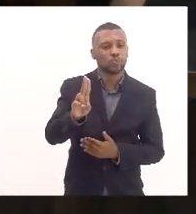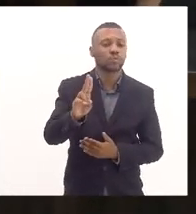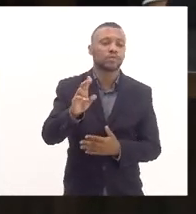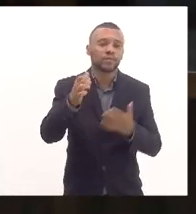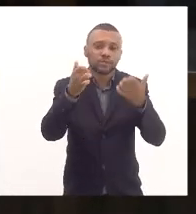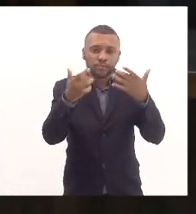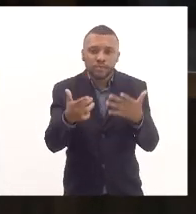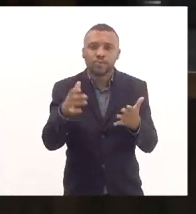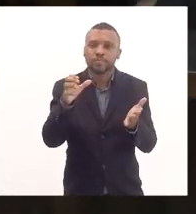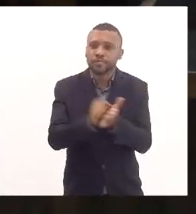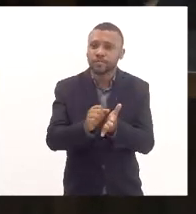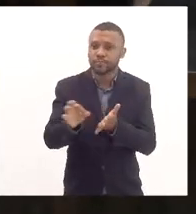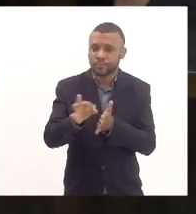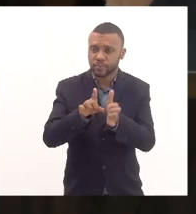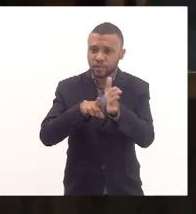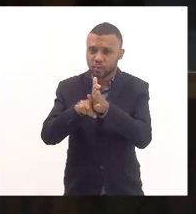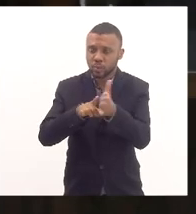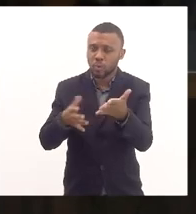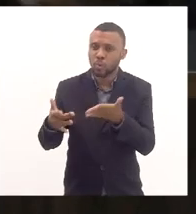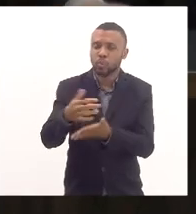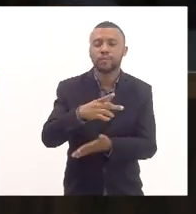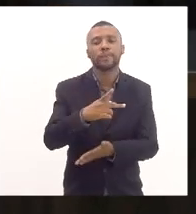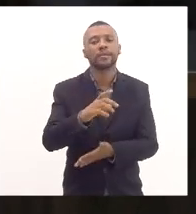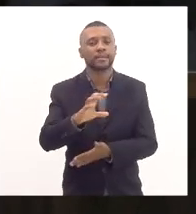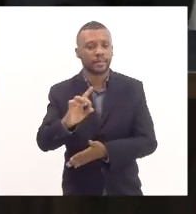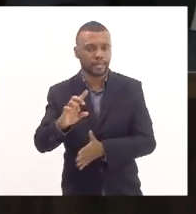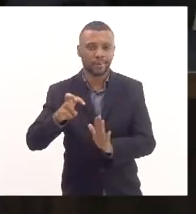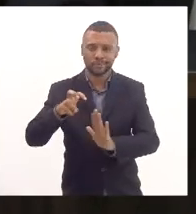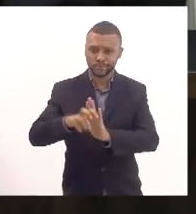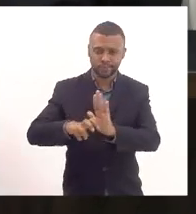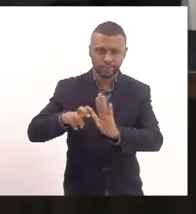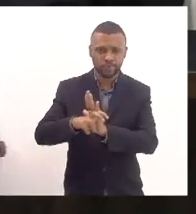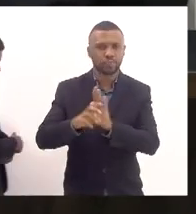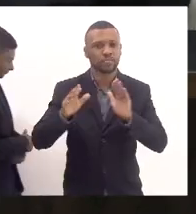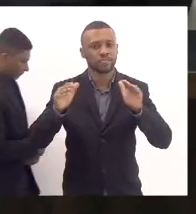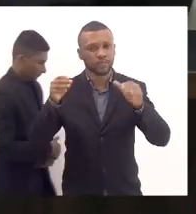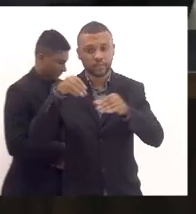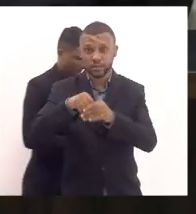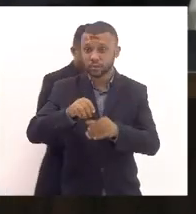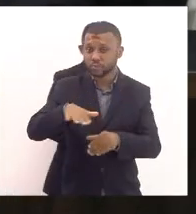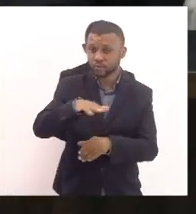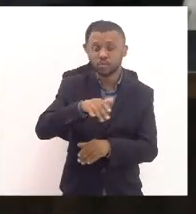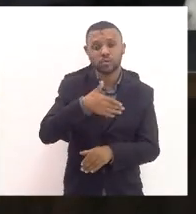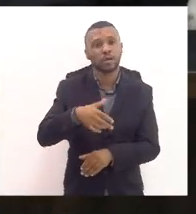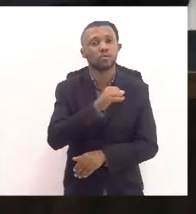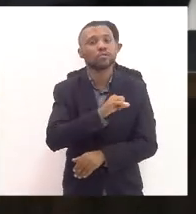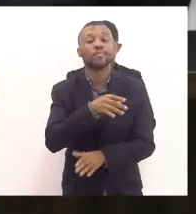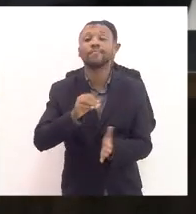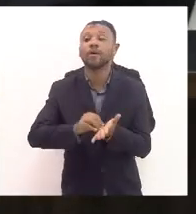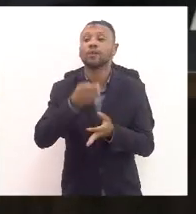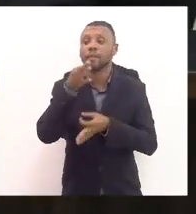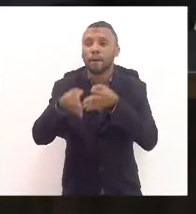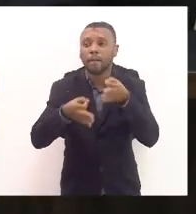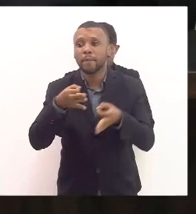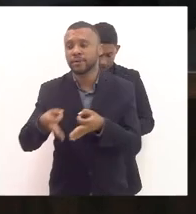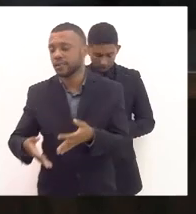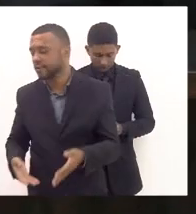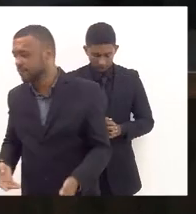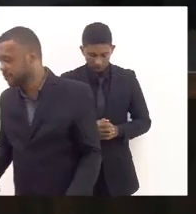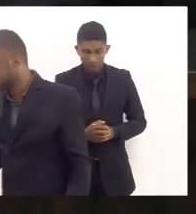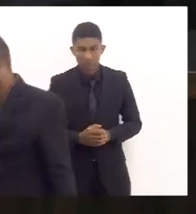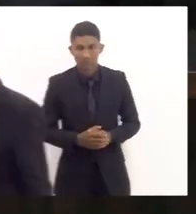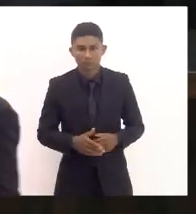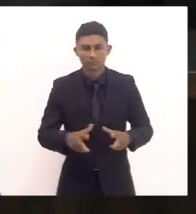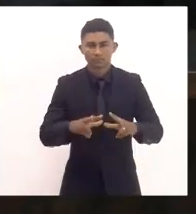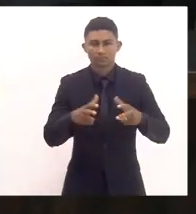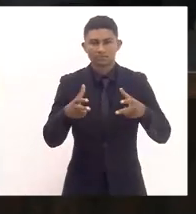cria o cadastro e o senso Estadual da pessoa com deficiência no âmbito do Estado do Rio de Janeiro prendendo de pareceres das comissões Quais são